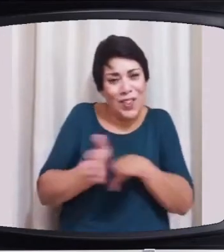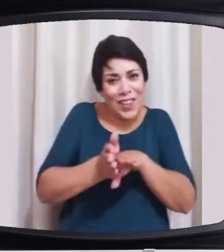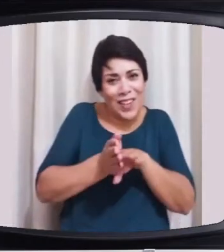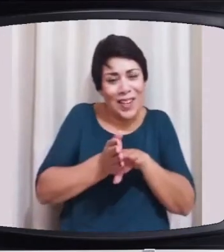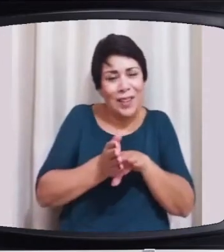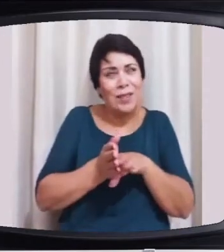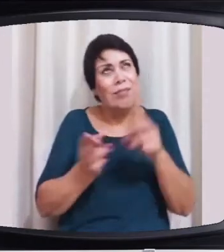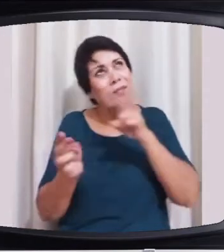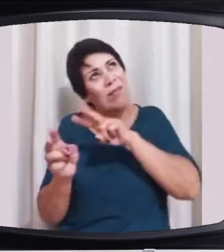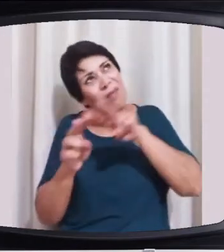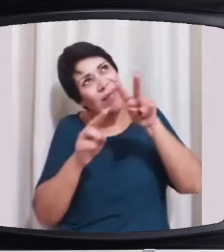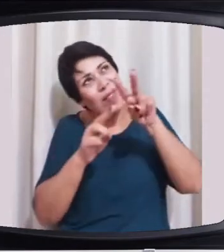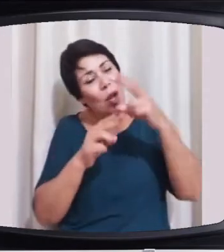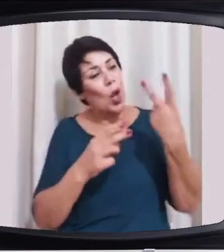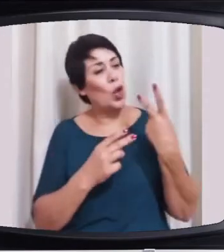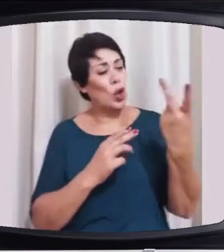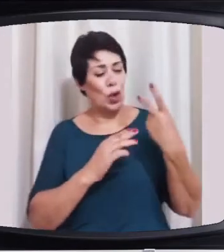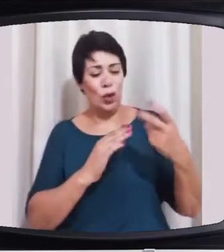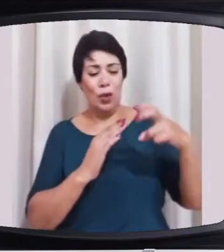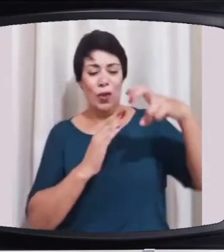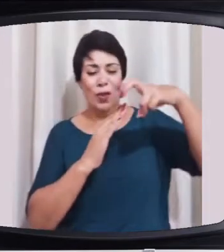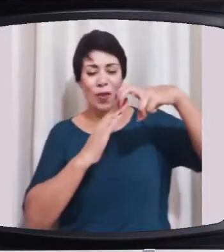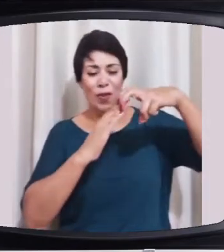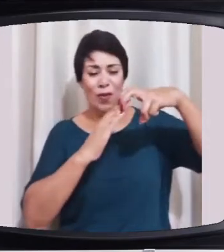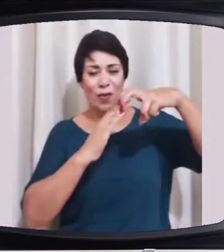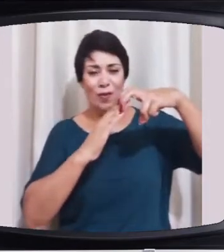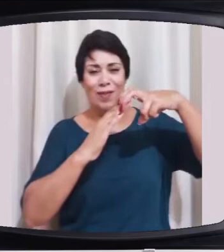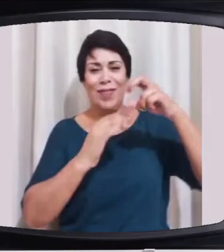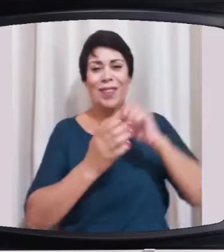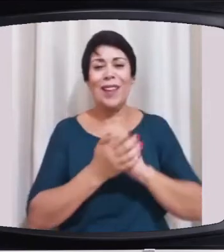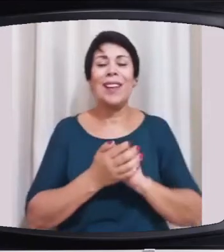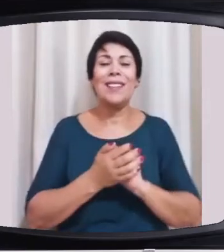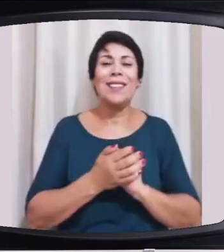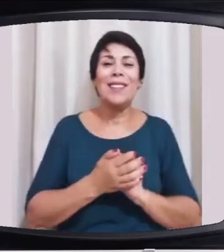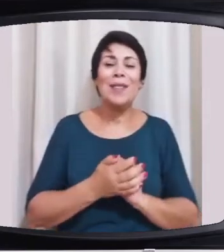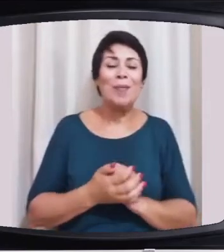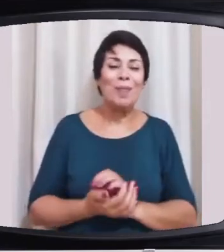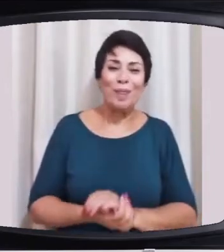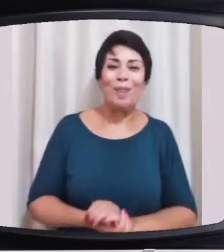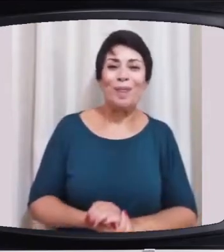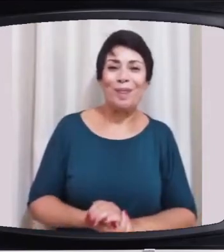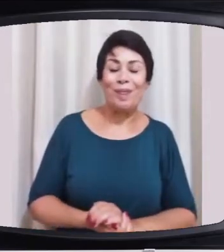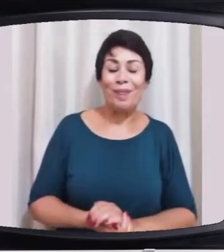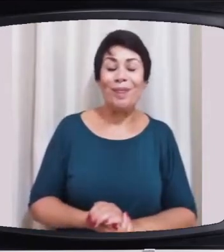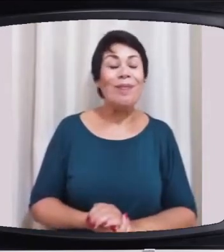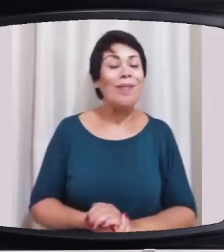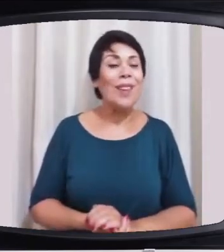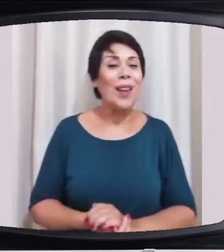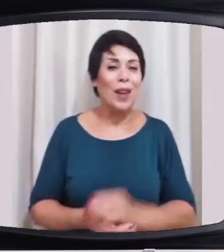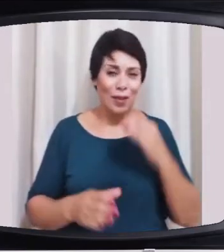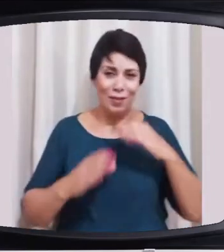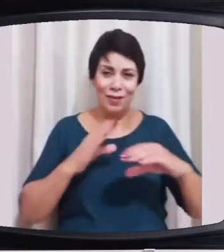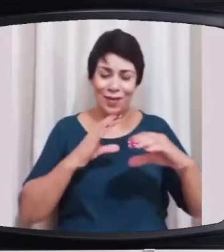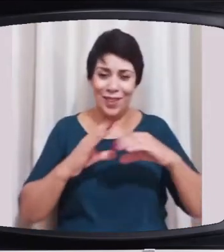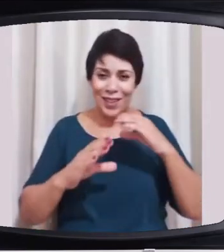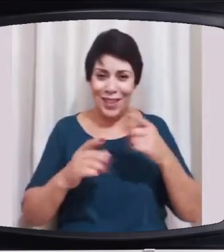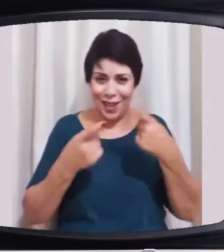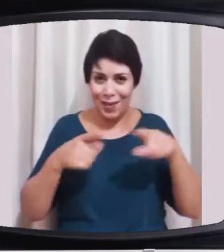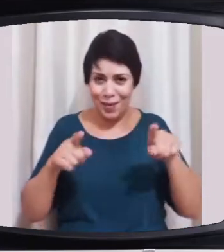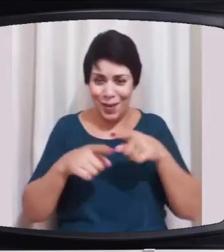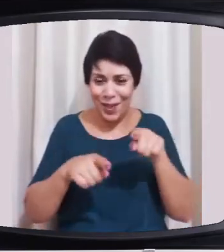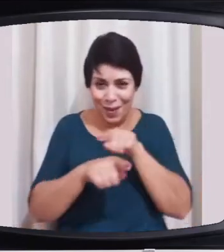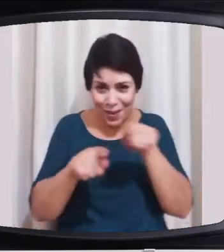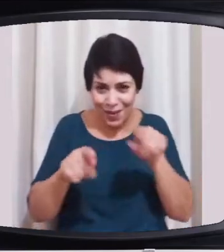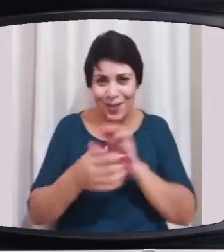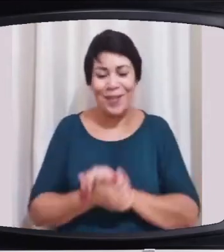viagem, encontrou eu e eles, que nem dois lagartos lá em cima do telhado. E eu vou cantar um pouquinho da... Vou cantar a canção para